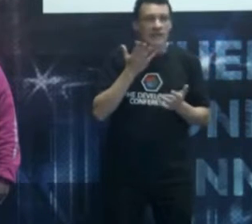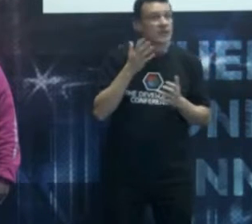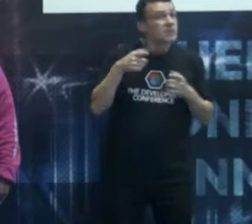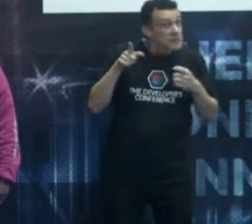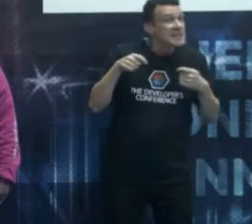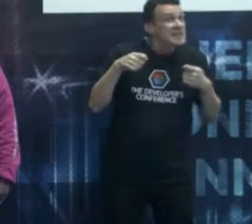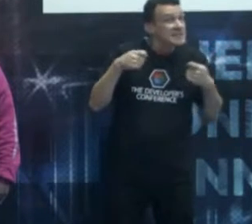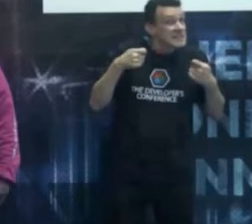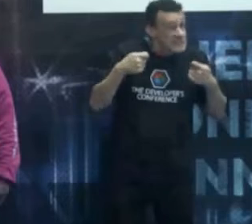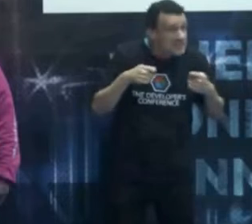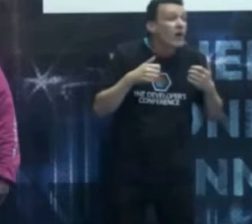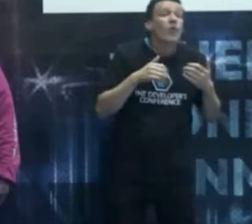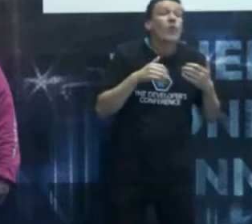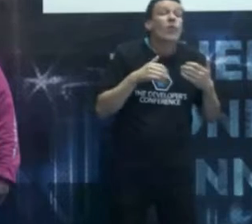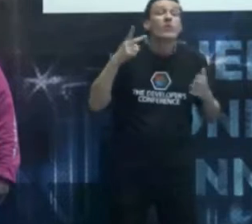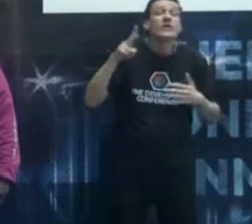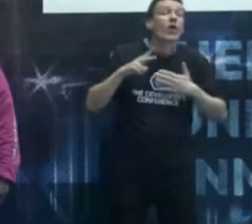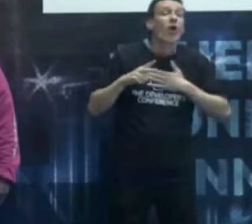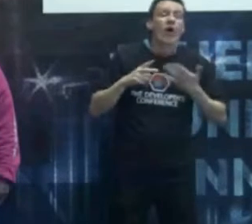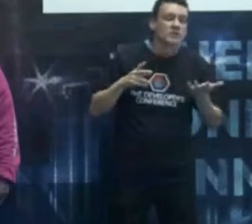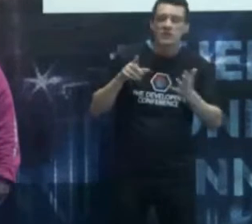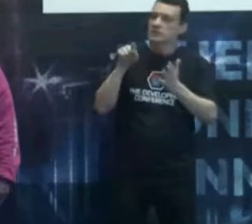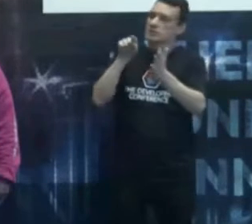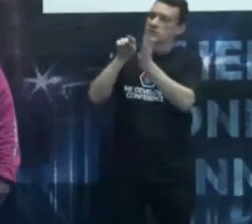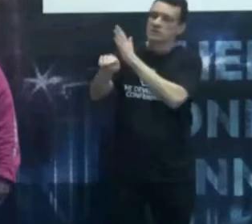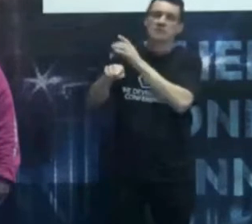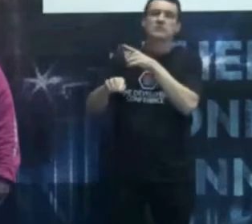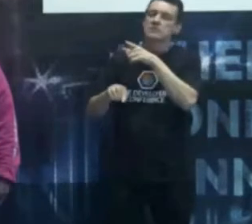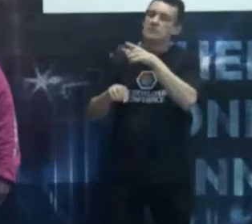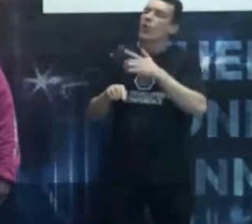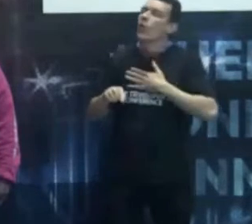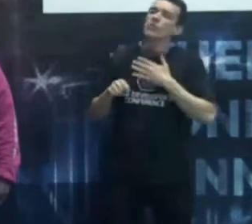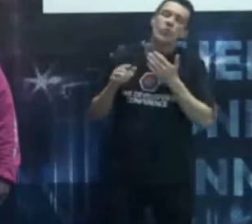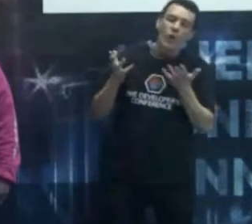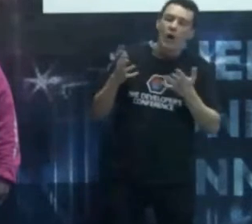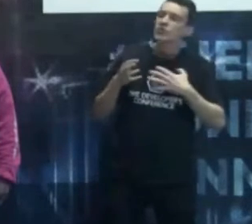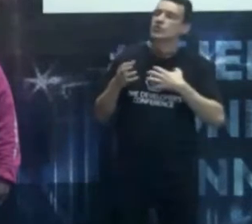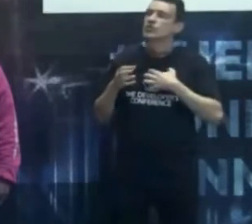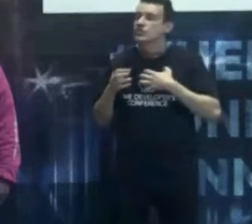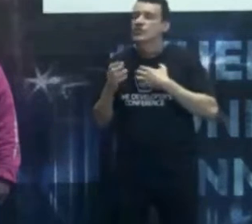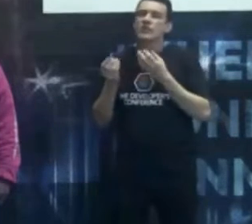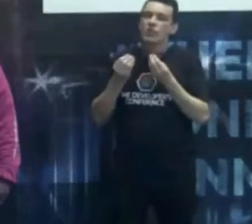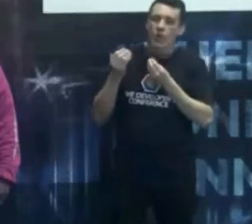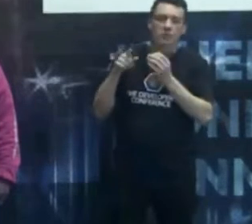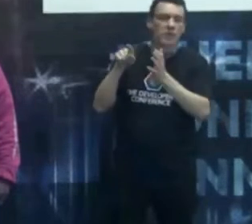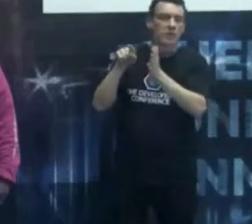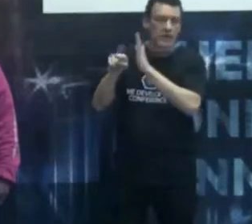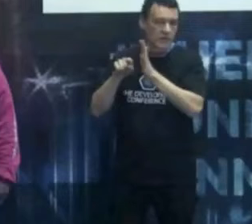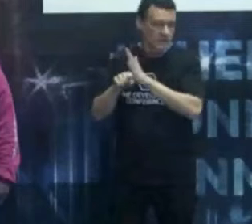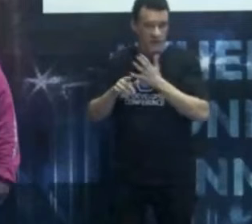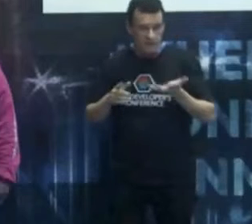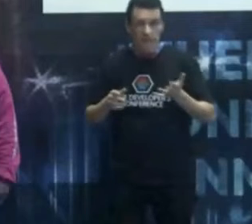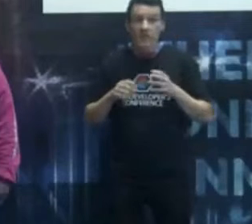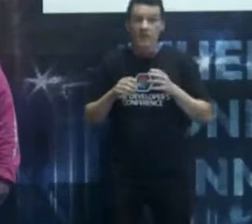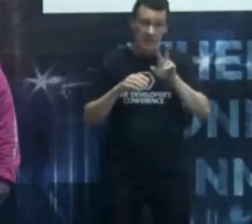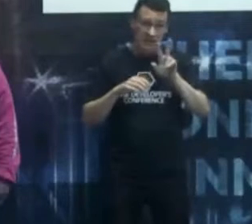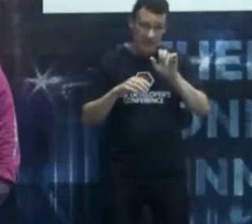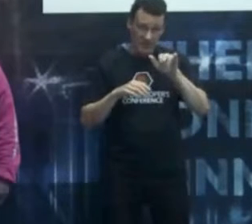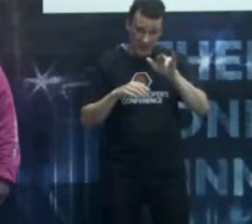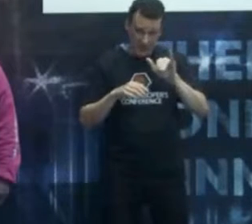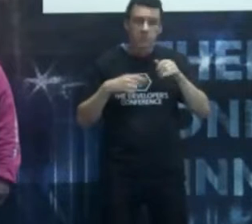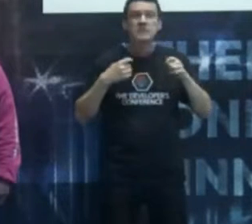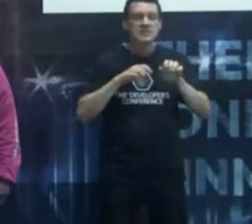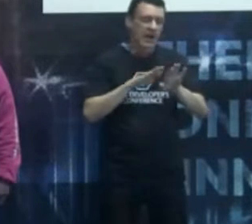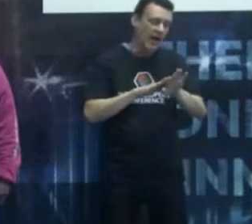usa, não sei. Tem vários softwares diferentes, tem várias formas diferentes de trazer. O Vini eu sei que vai precisar de uma rampa de um elevador.